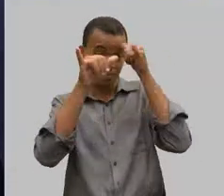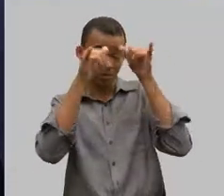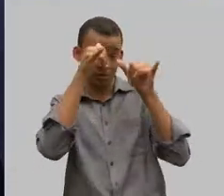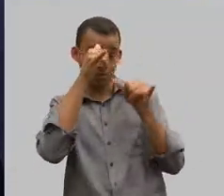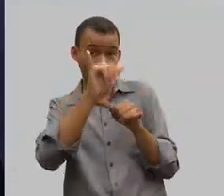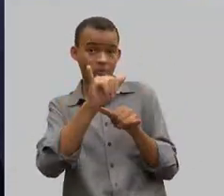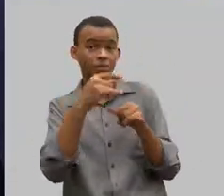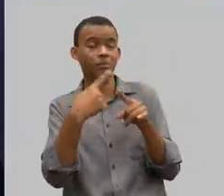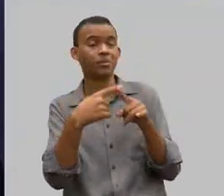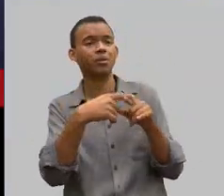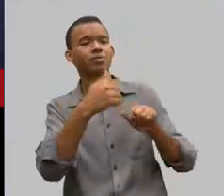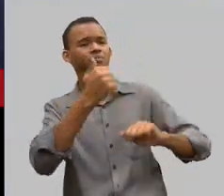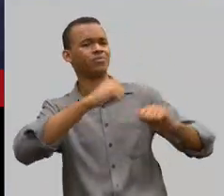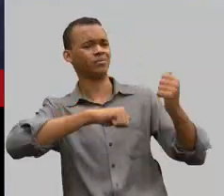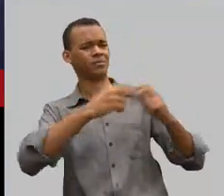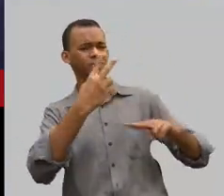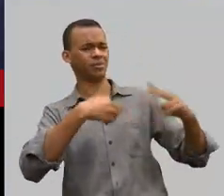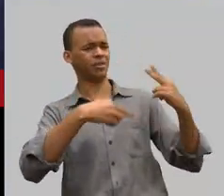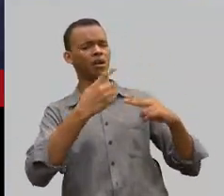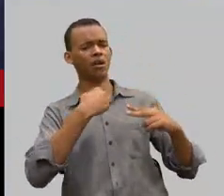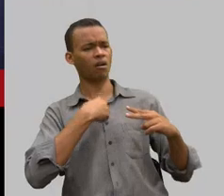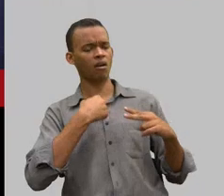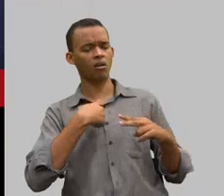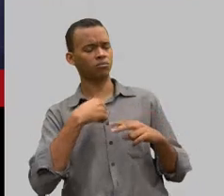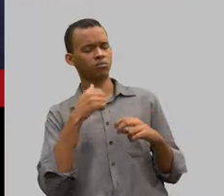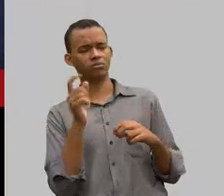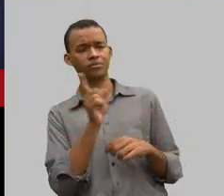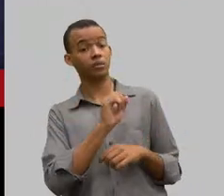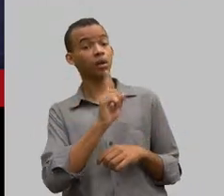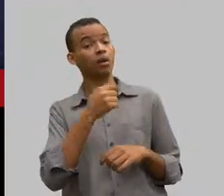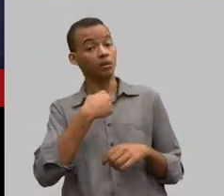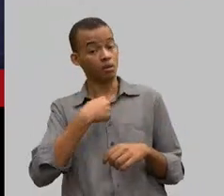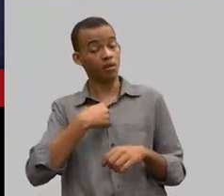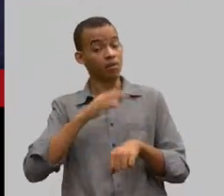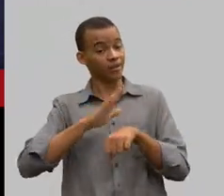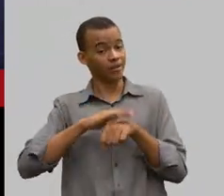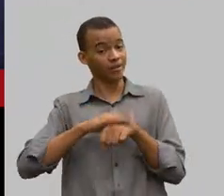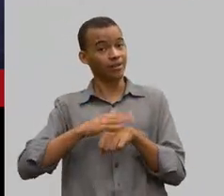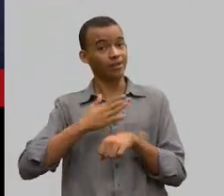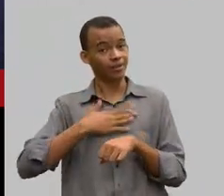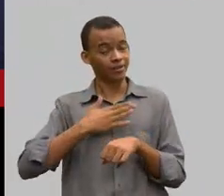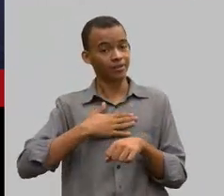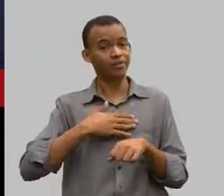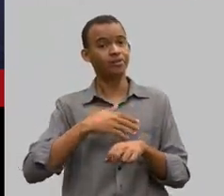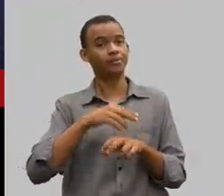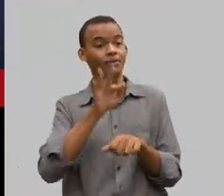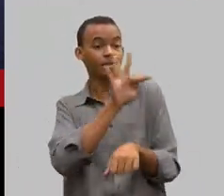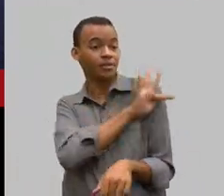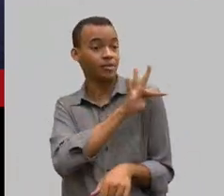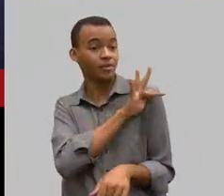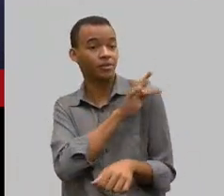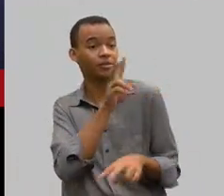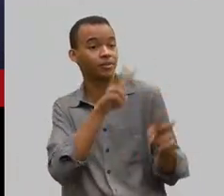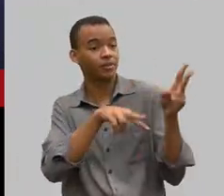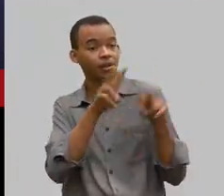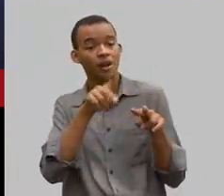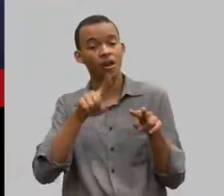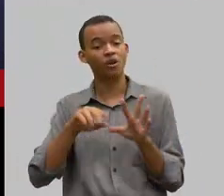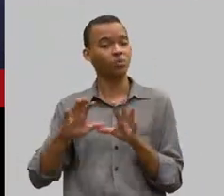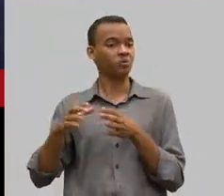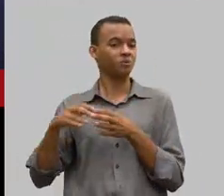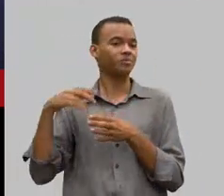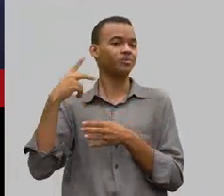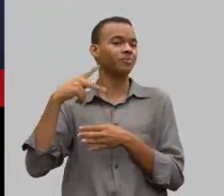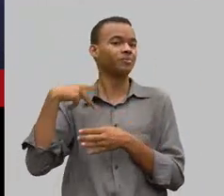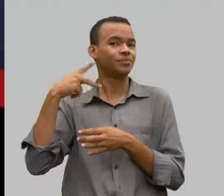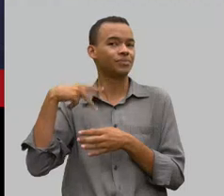ele avaliando a minha avaliação quem está na função da da da fiscalização é o parlamentar